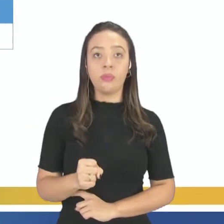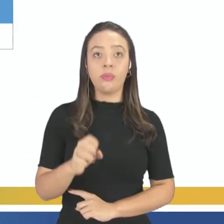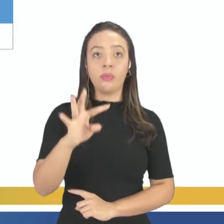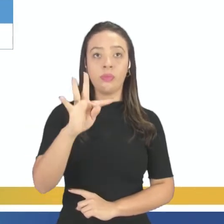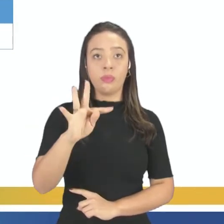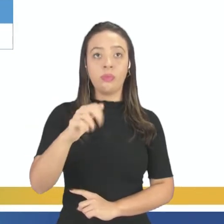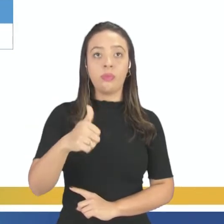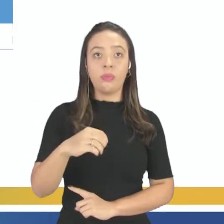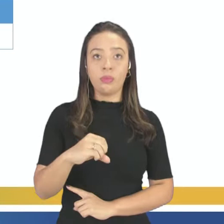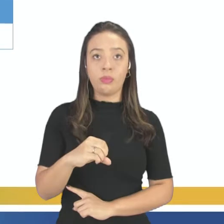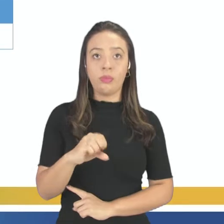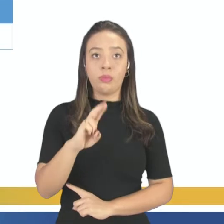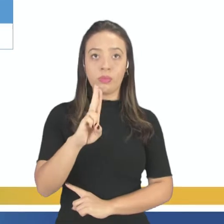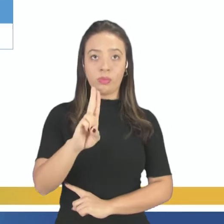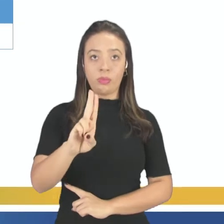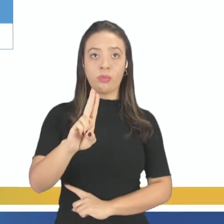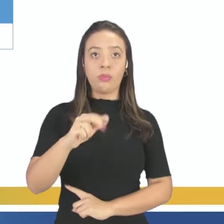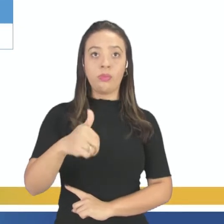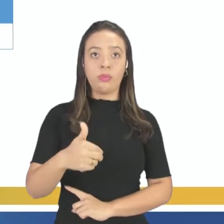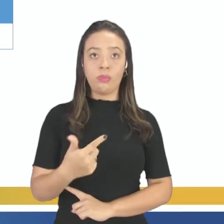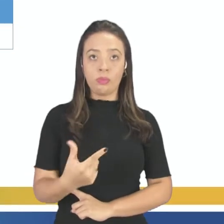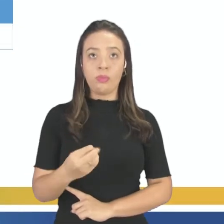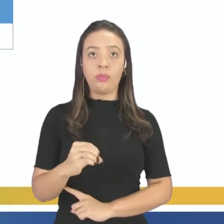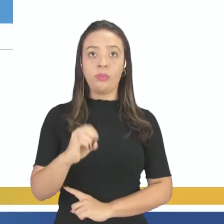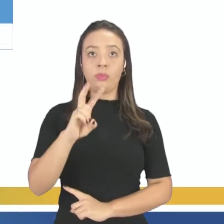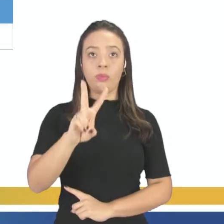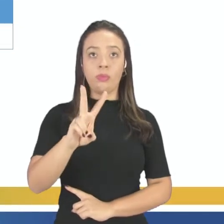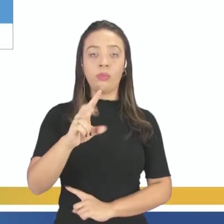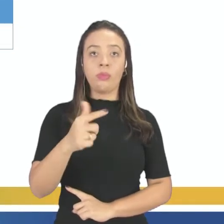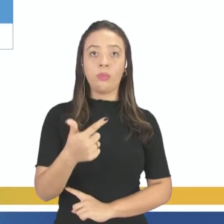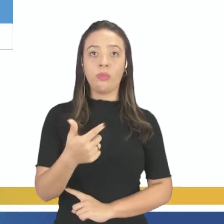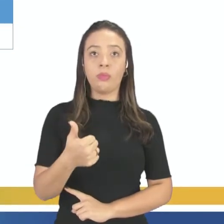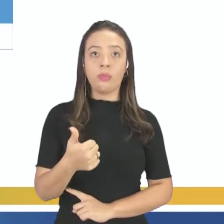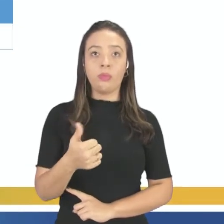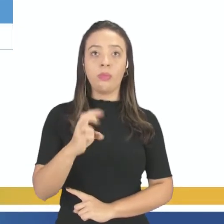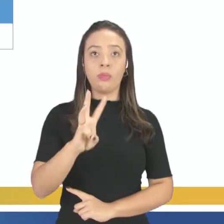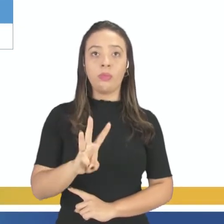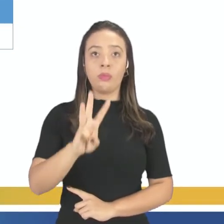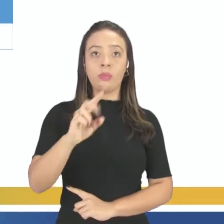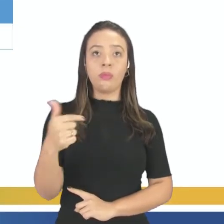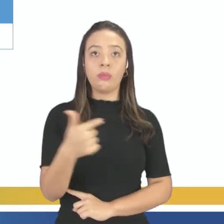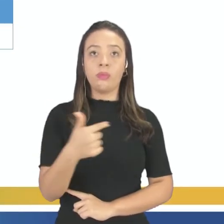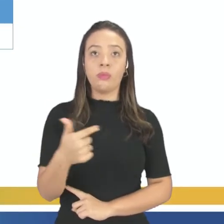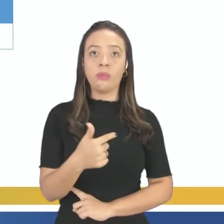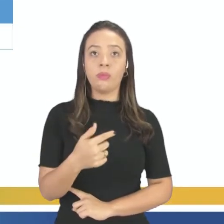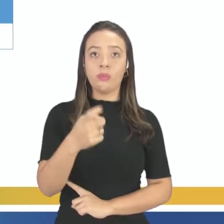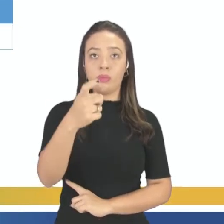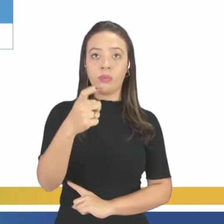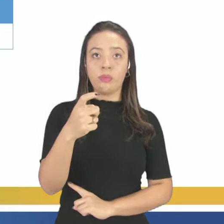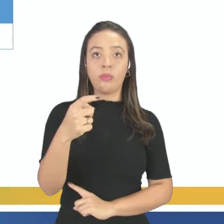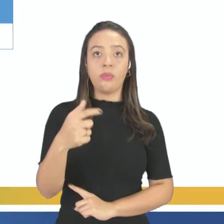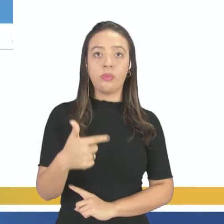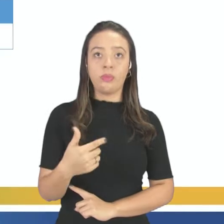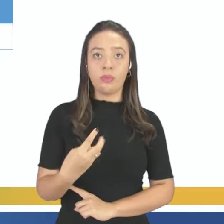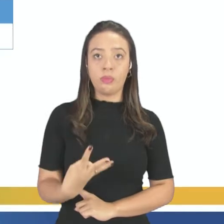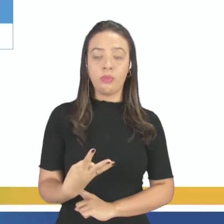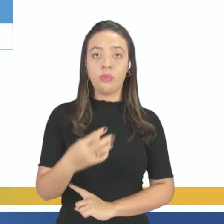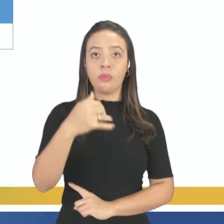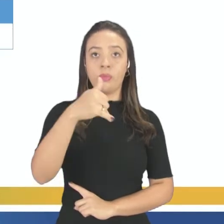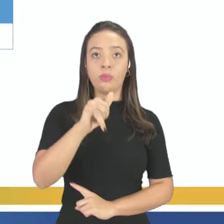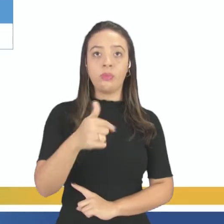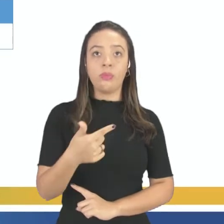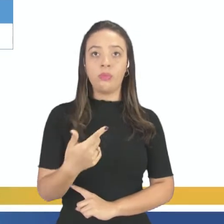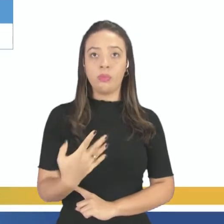18, T 19, U 20, V 21, W 22, X